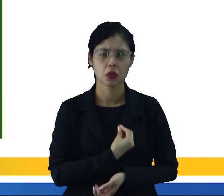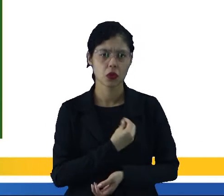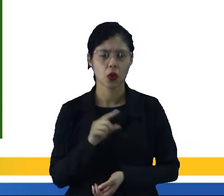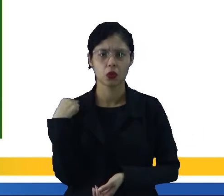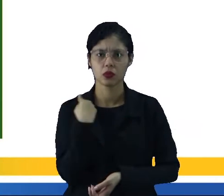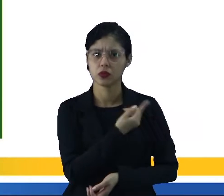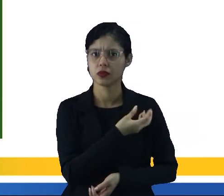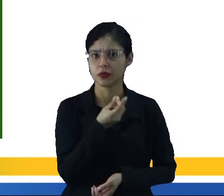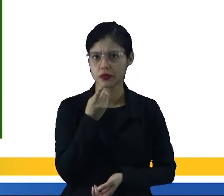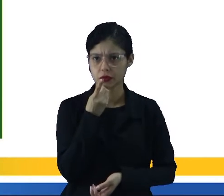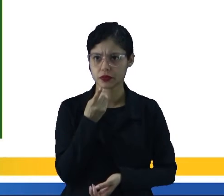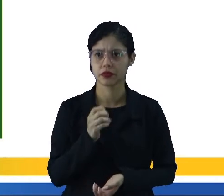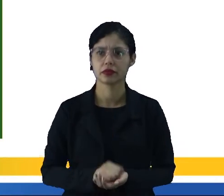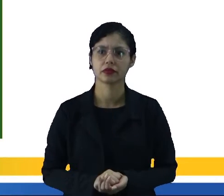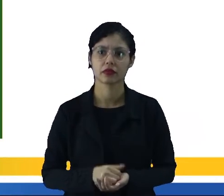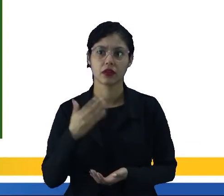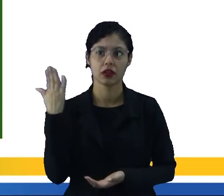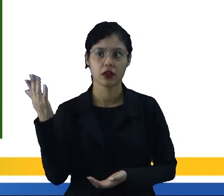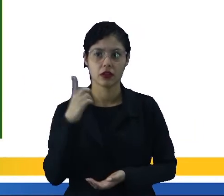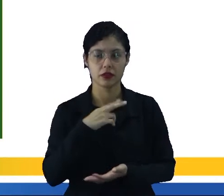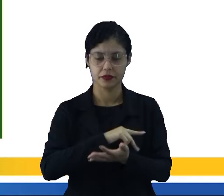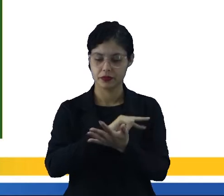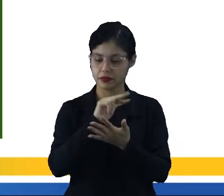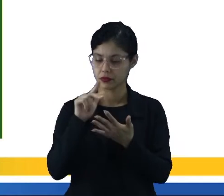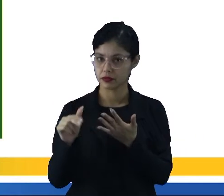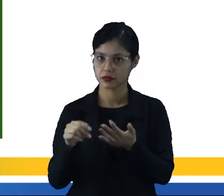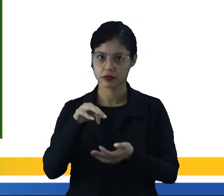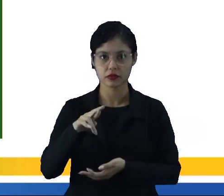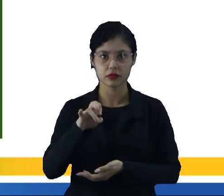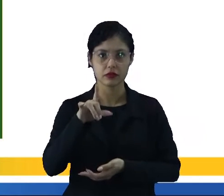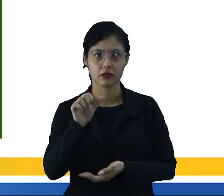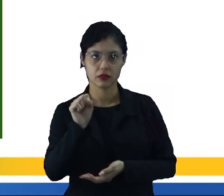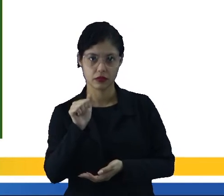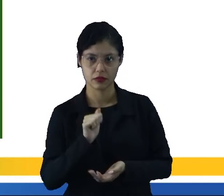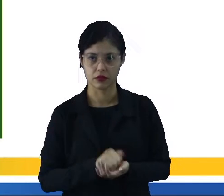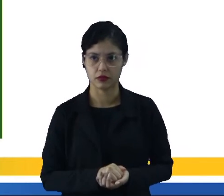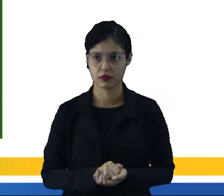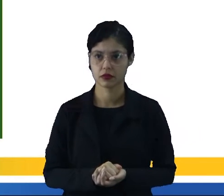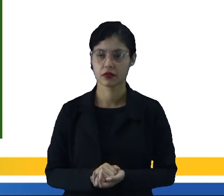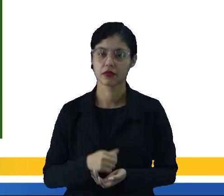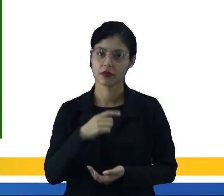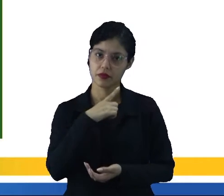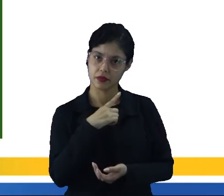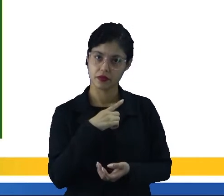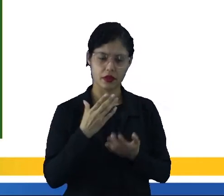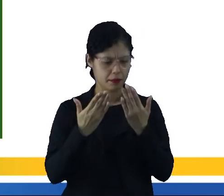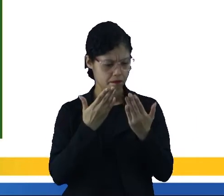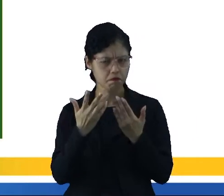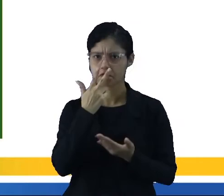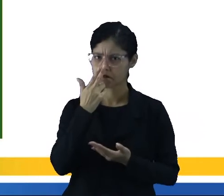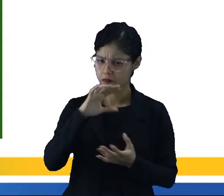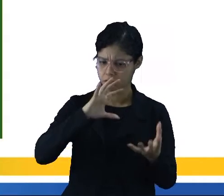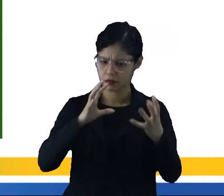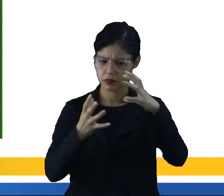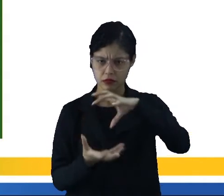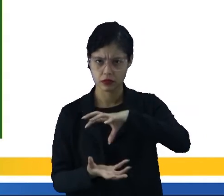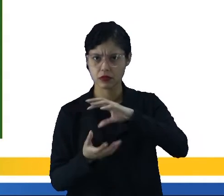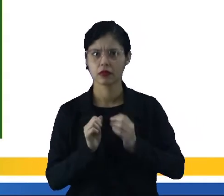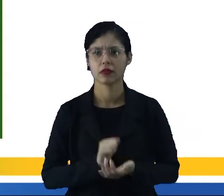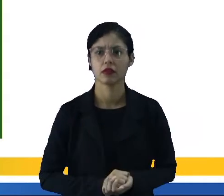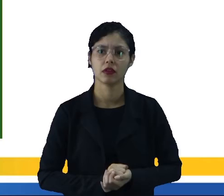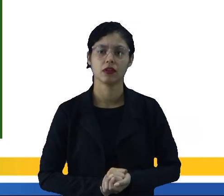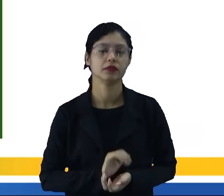no nosso cotidiano porque ó a gente tem vários modelos no nosso dia a dia tá que se assemelham a esfera Beleza